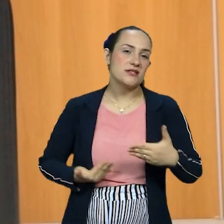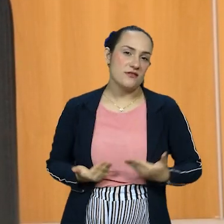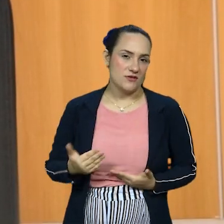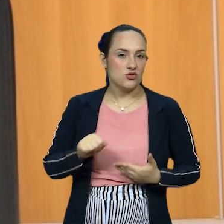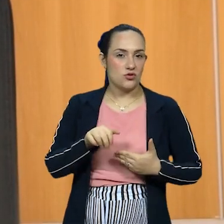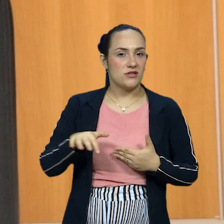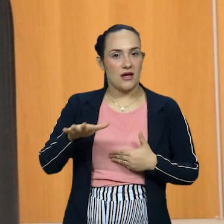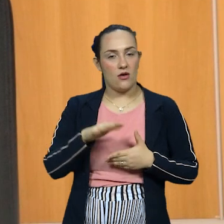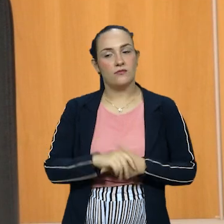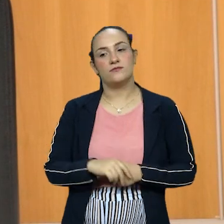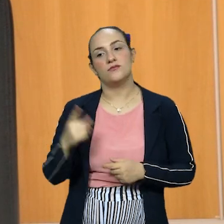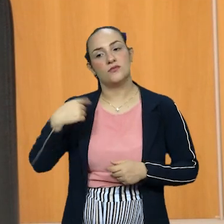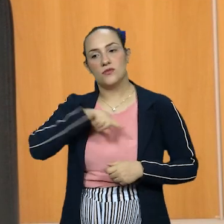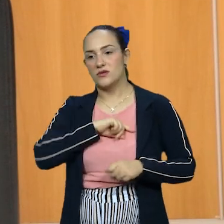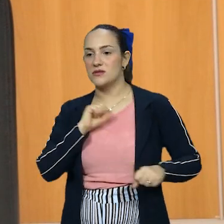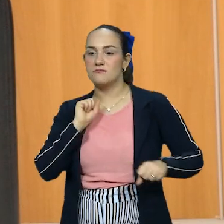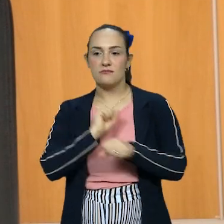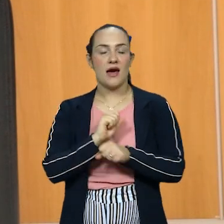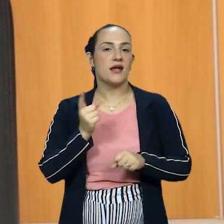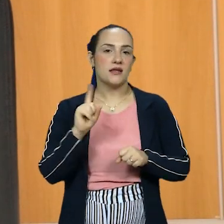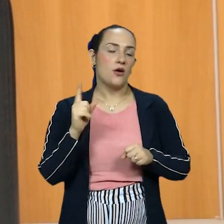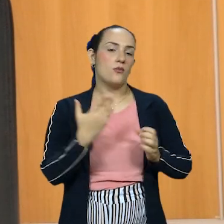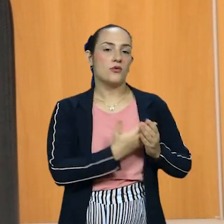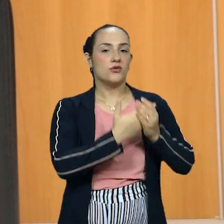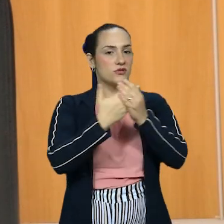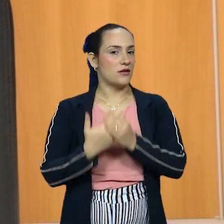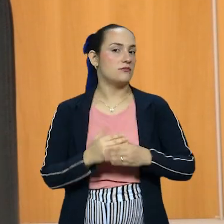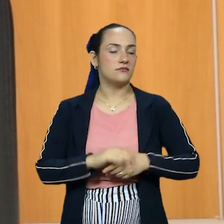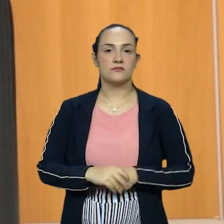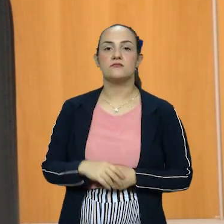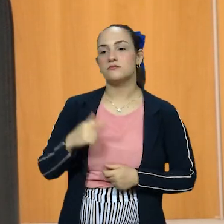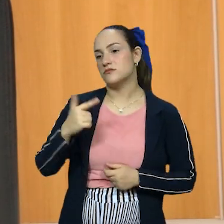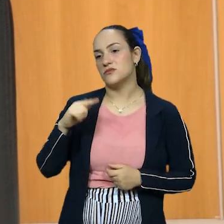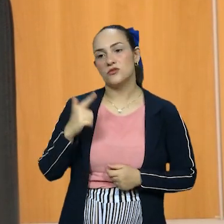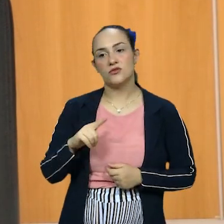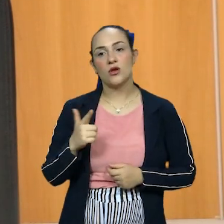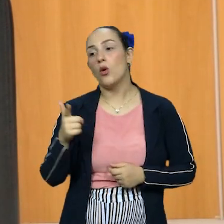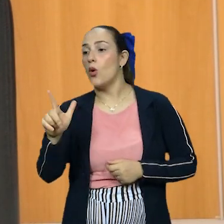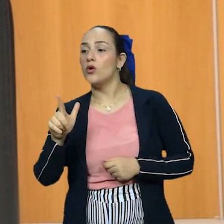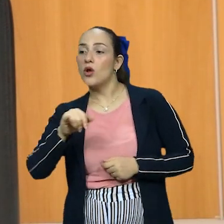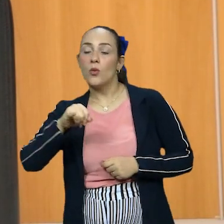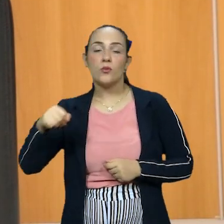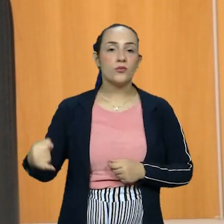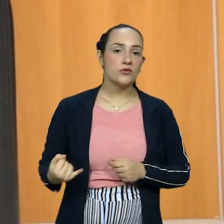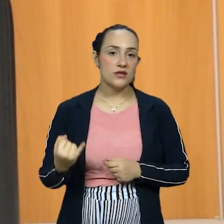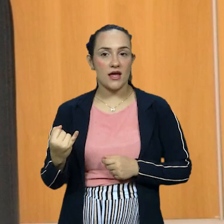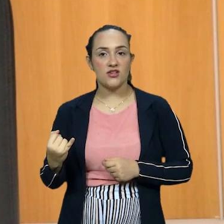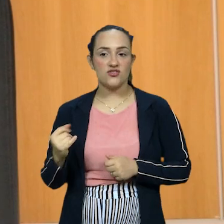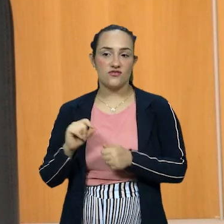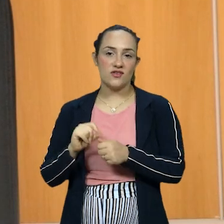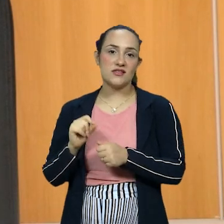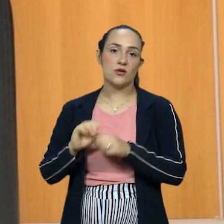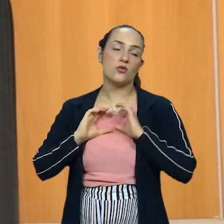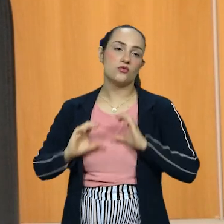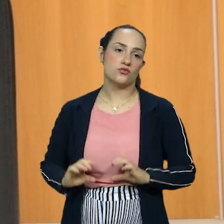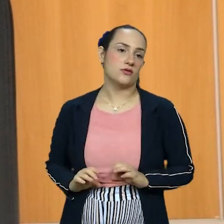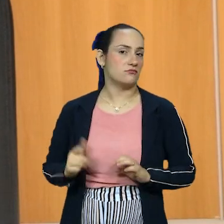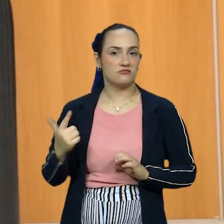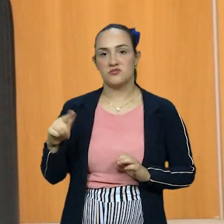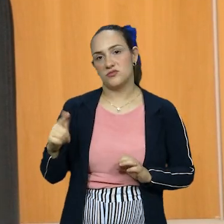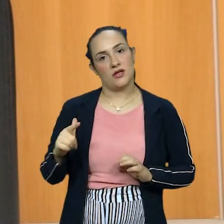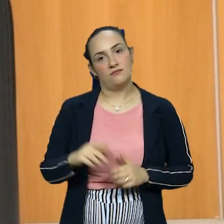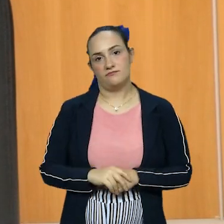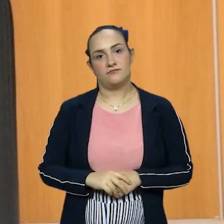cidadão comum, nós não temos suspensão do processo, nós não temos transação, não temos medidas alternativas, né?